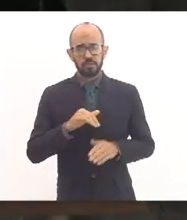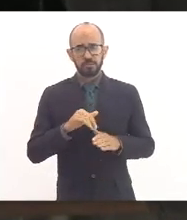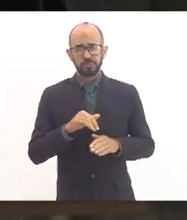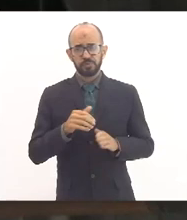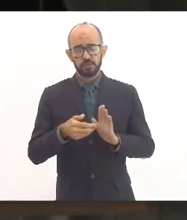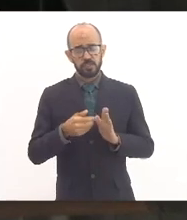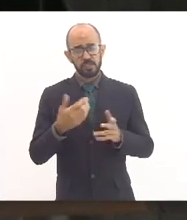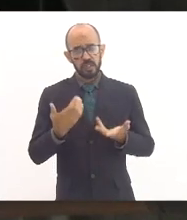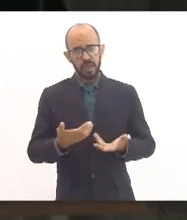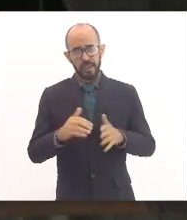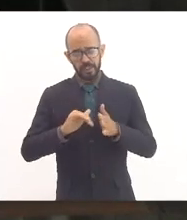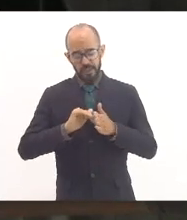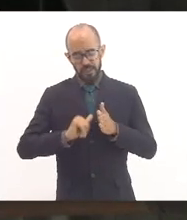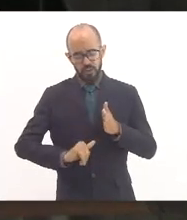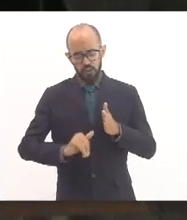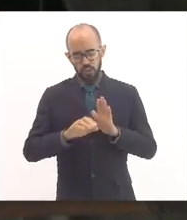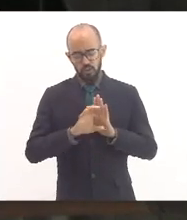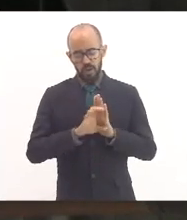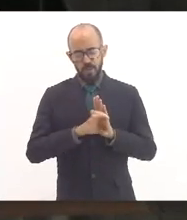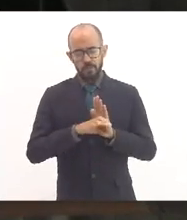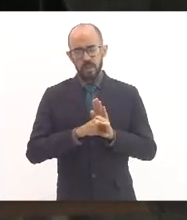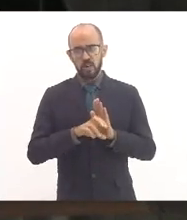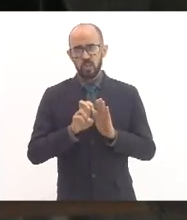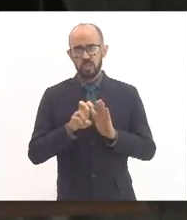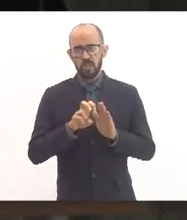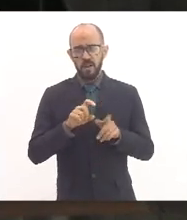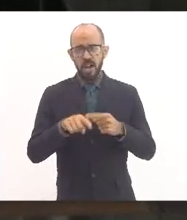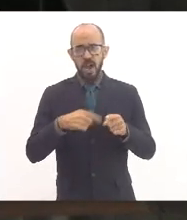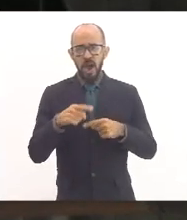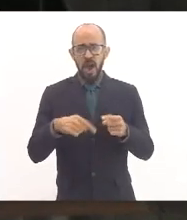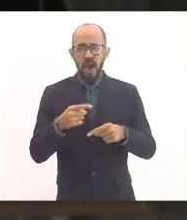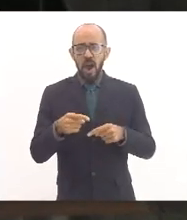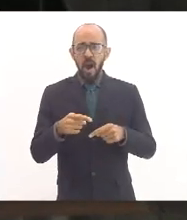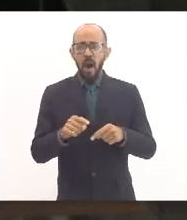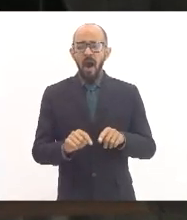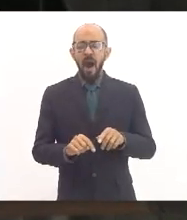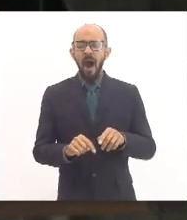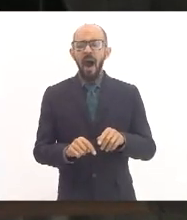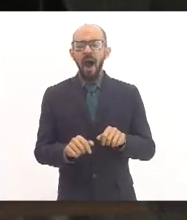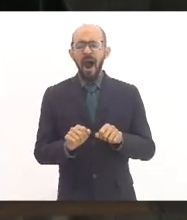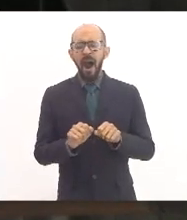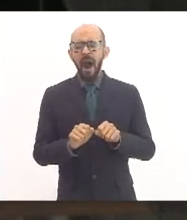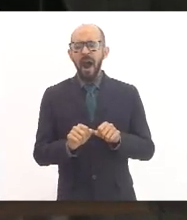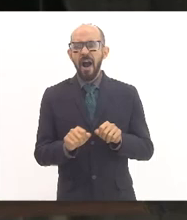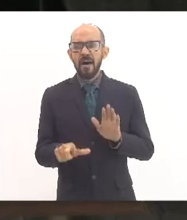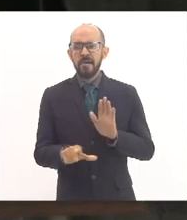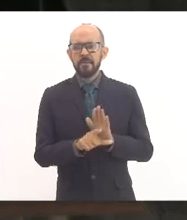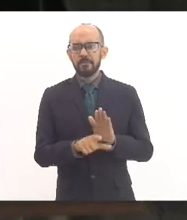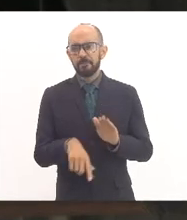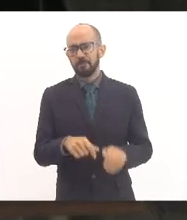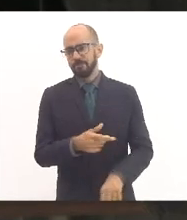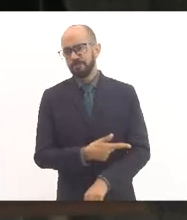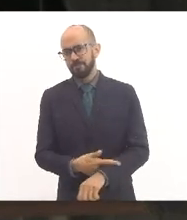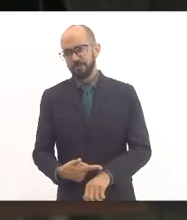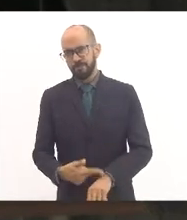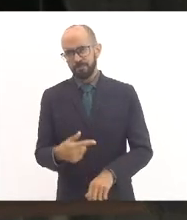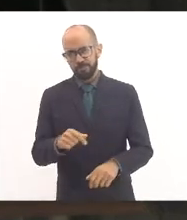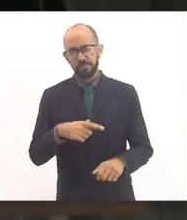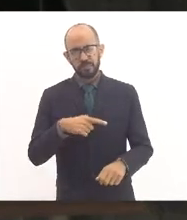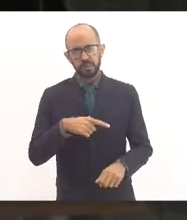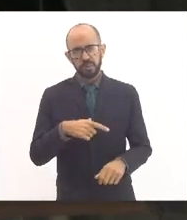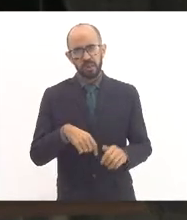Capítulo 5 supressão total e para posterior regulamentação por lei ordinária tem um e-mail da sobre essa supressão a emenda